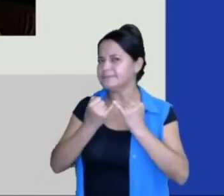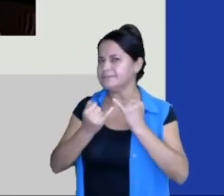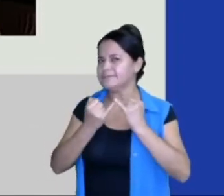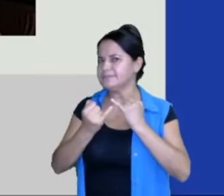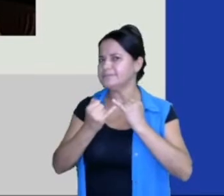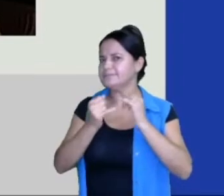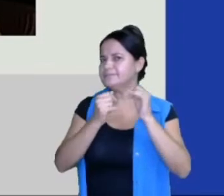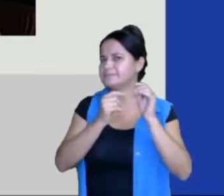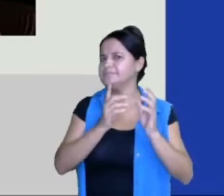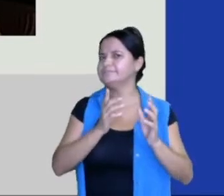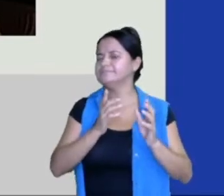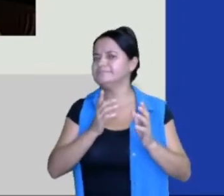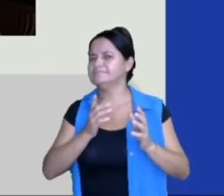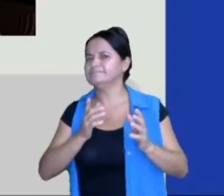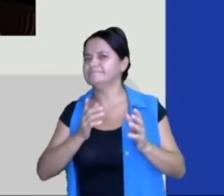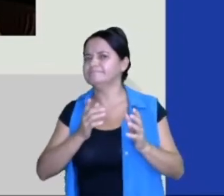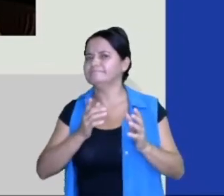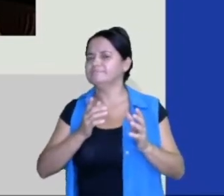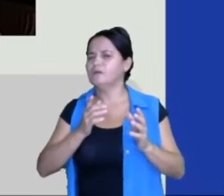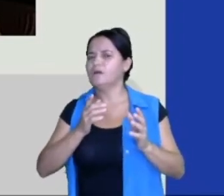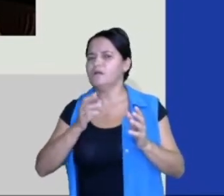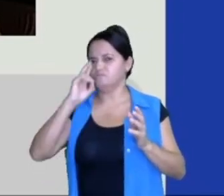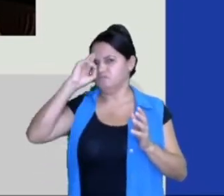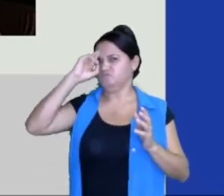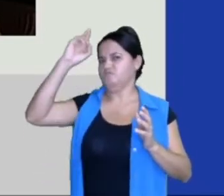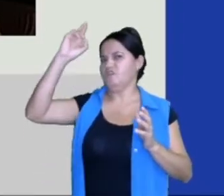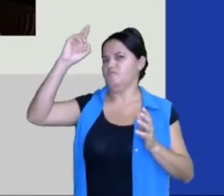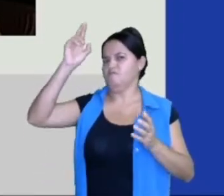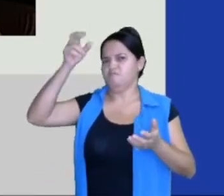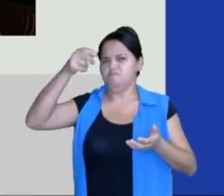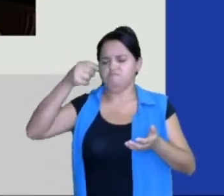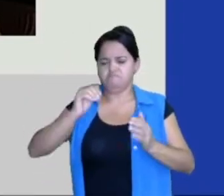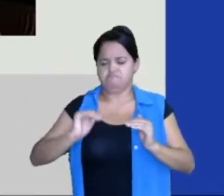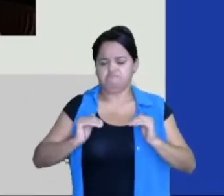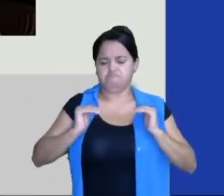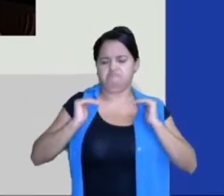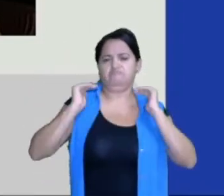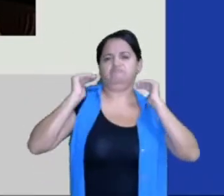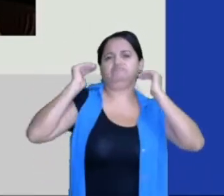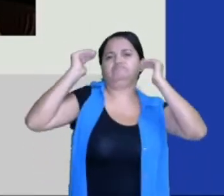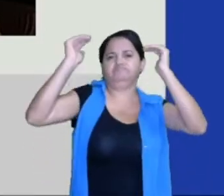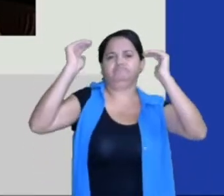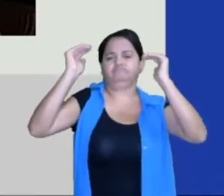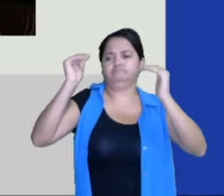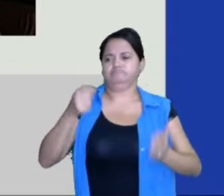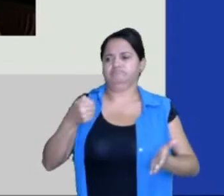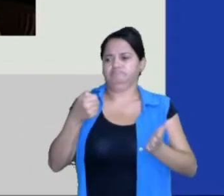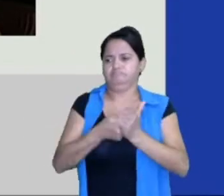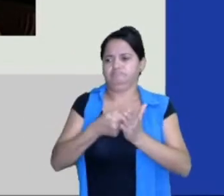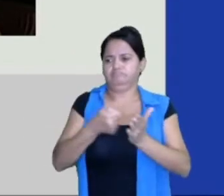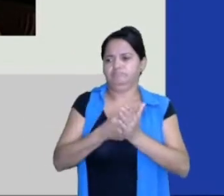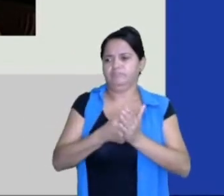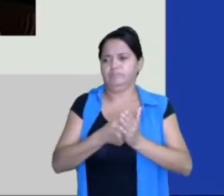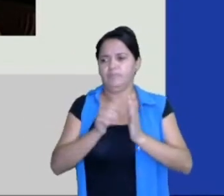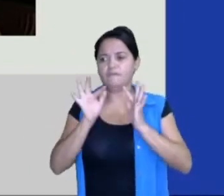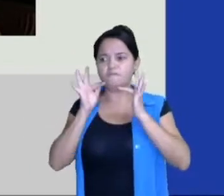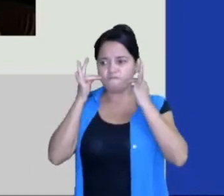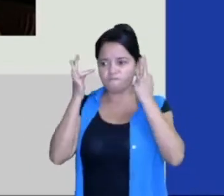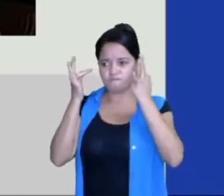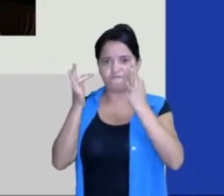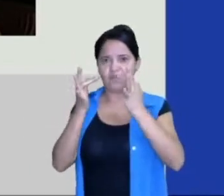né? Então, o chefe, a autoridade. Vocês podem perceber que a família dos Romanov,